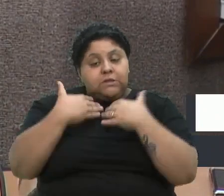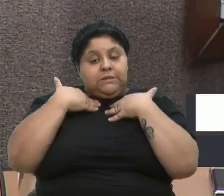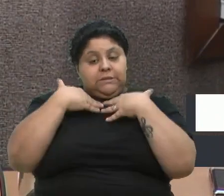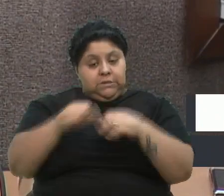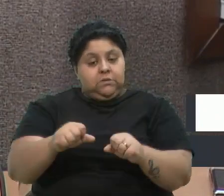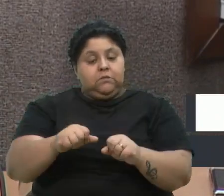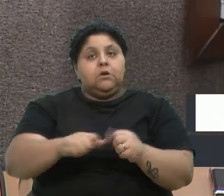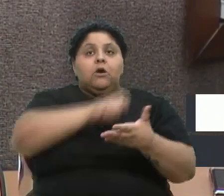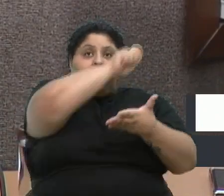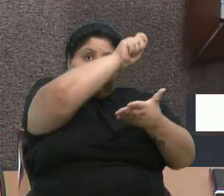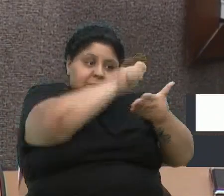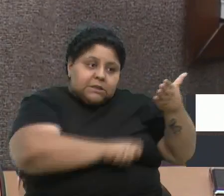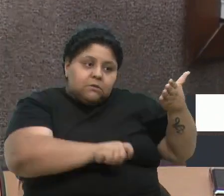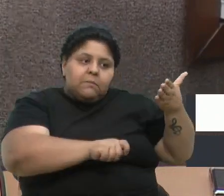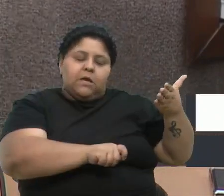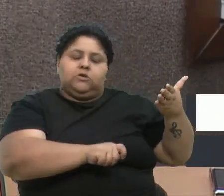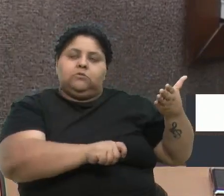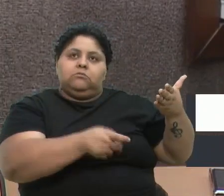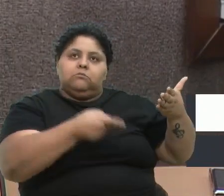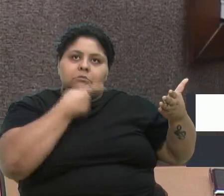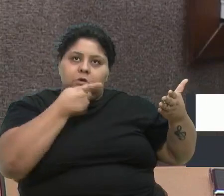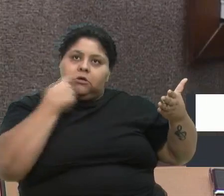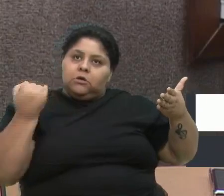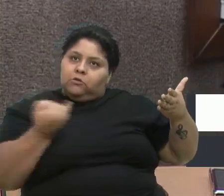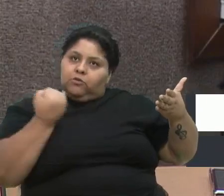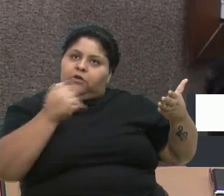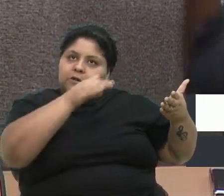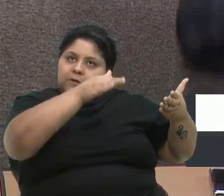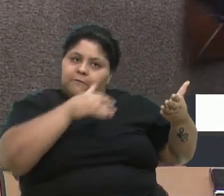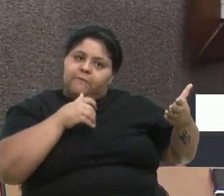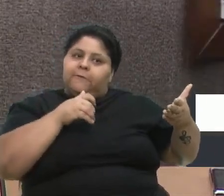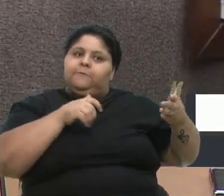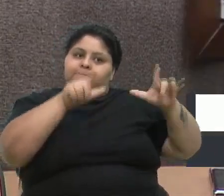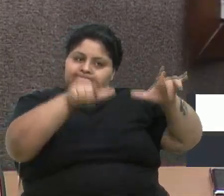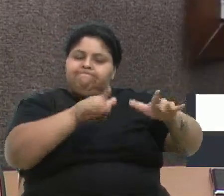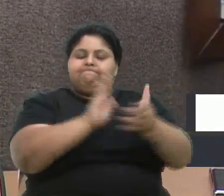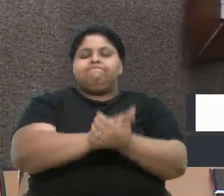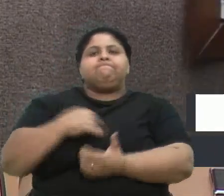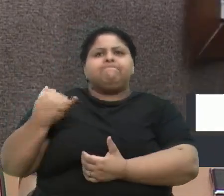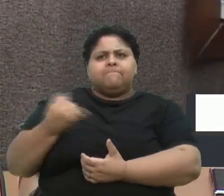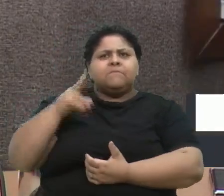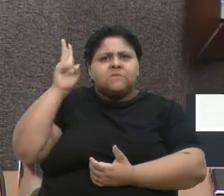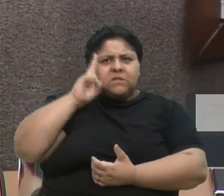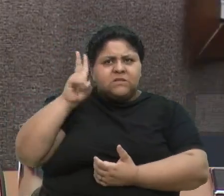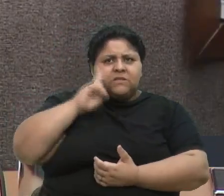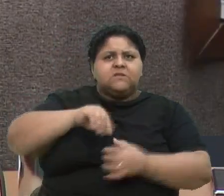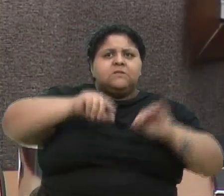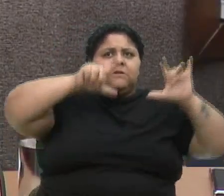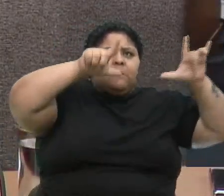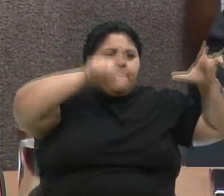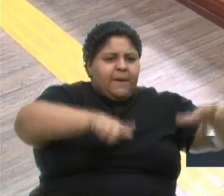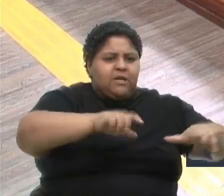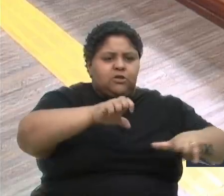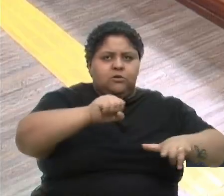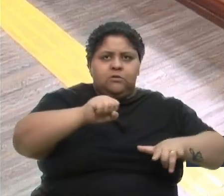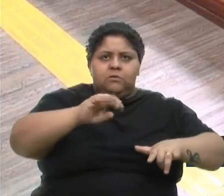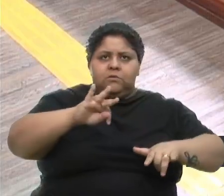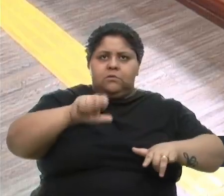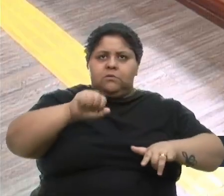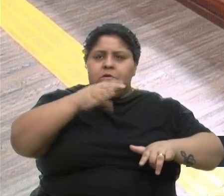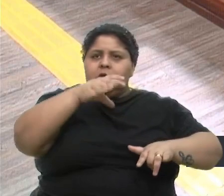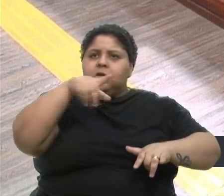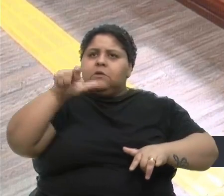do seu discurso porque é fundamental que a gente recupere essa área. Importante, o senhor lembrou do pátio da estação, então é pátio da estação, Praça das